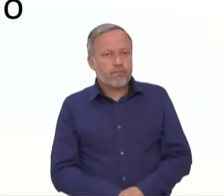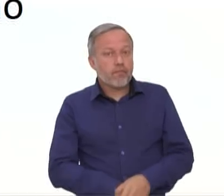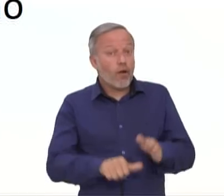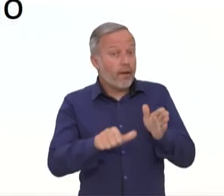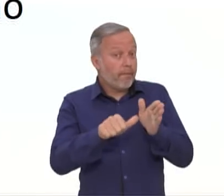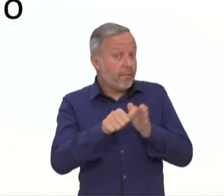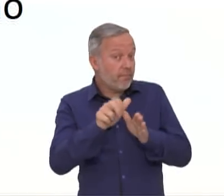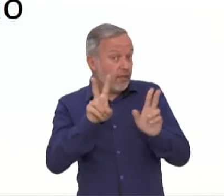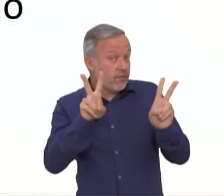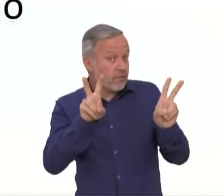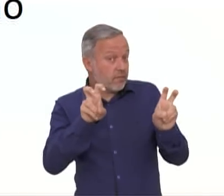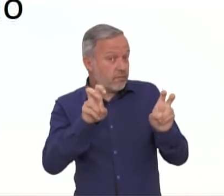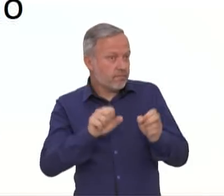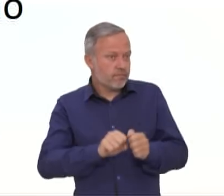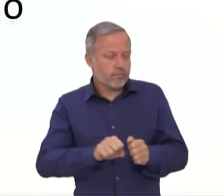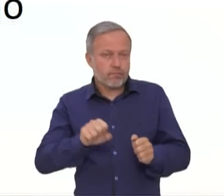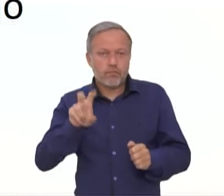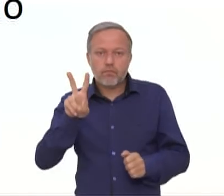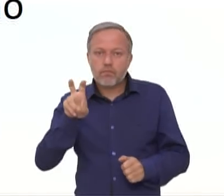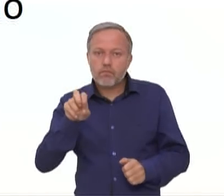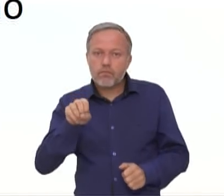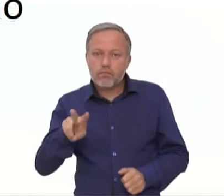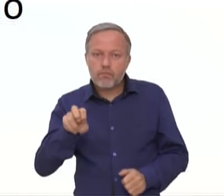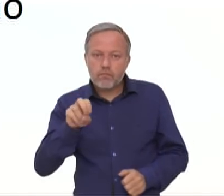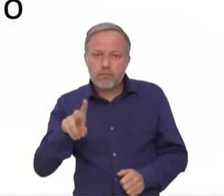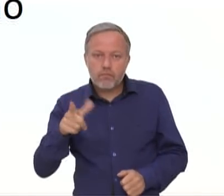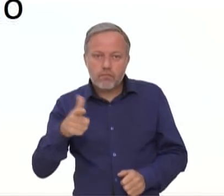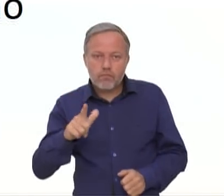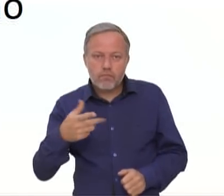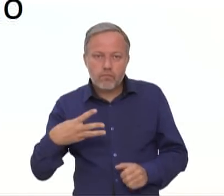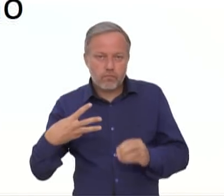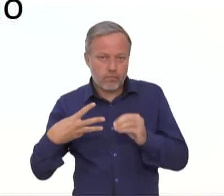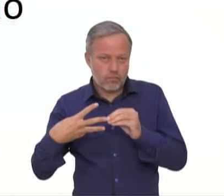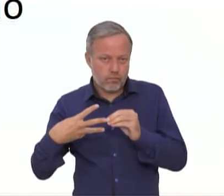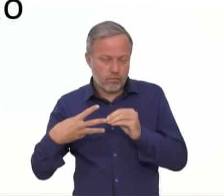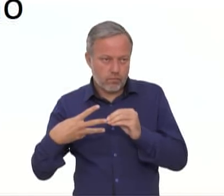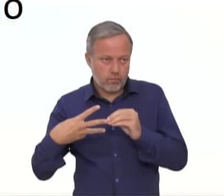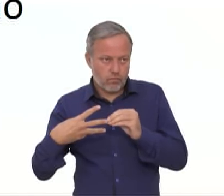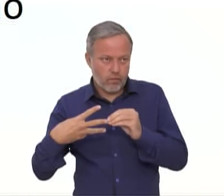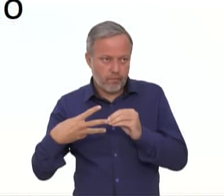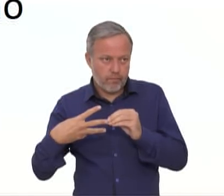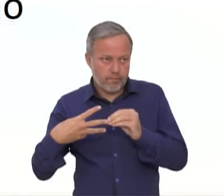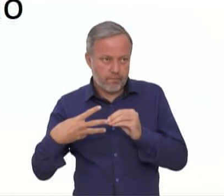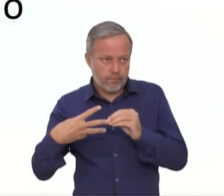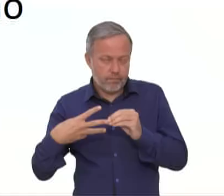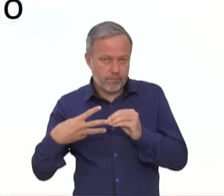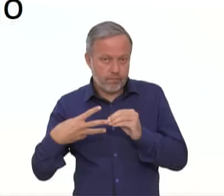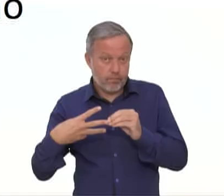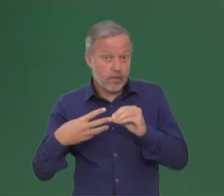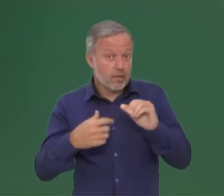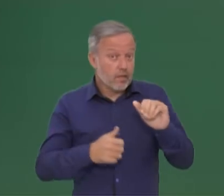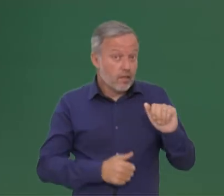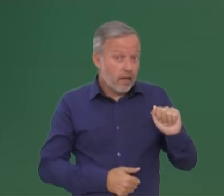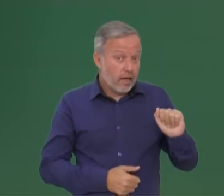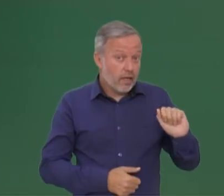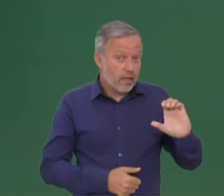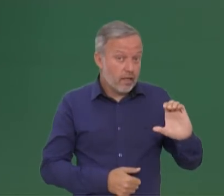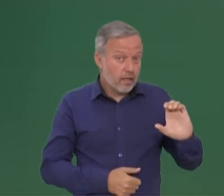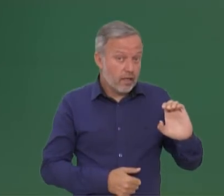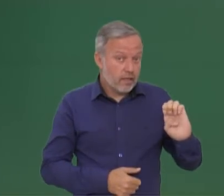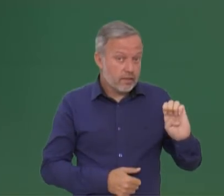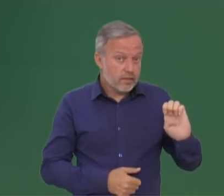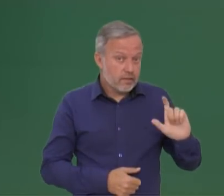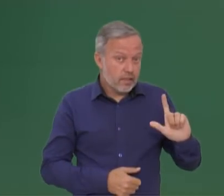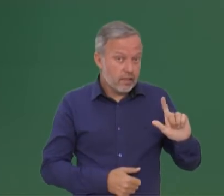primeira evidência. Os vírus não possuem células. A gente já viu esse termo, acelulares, num quiz de uma